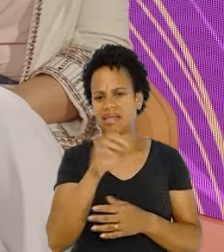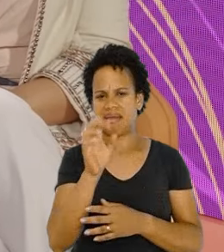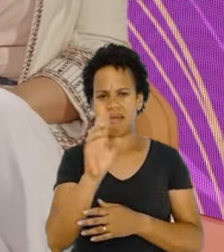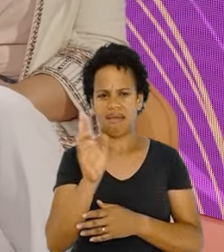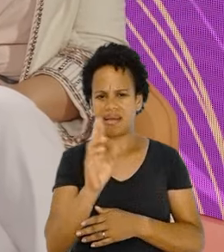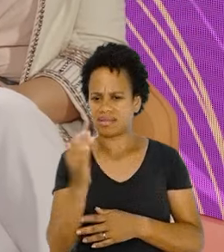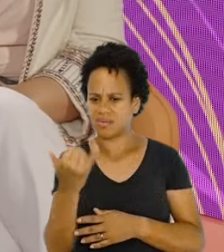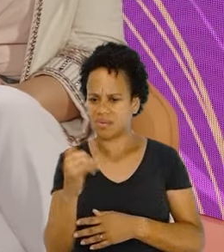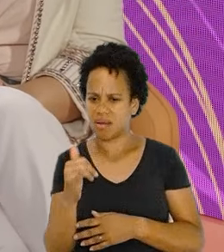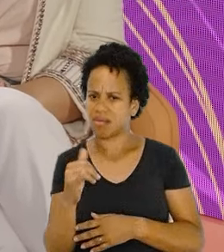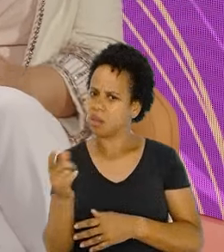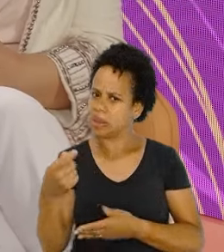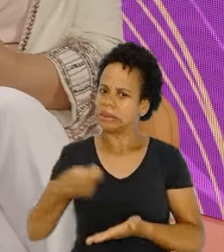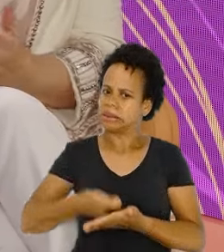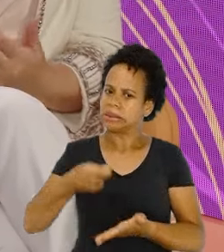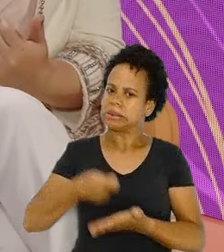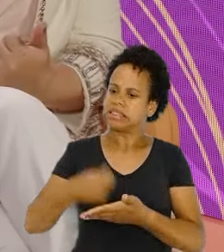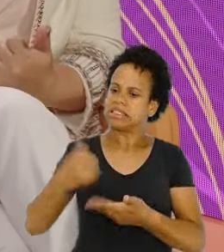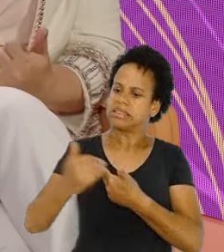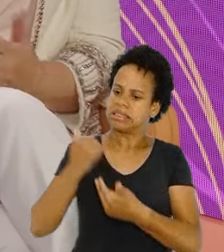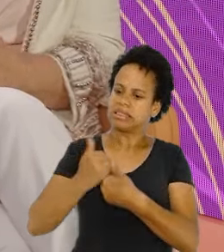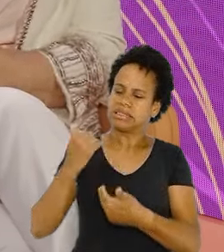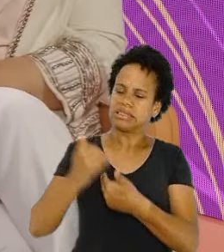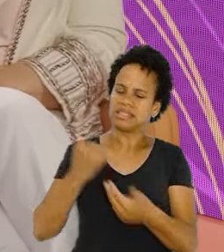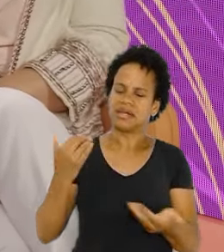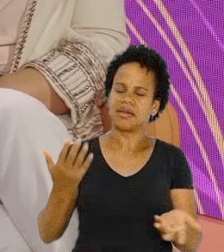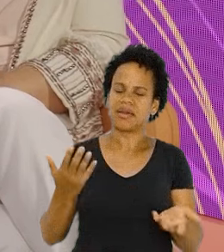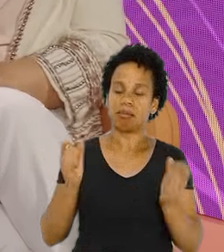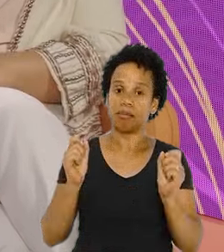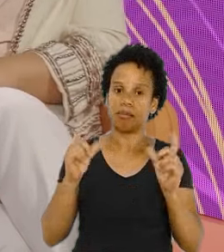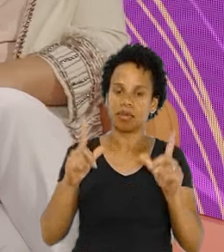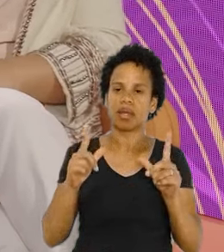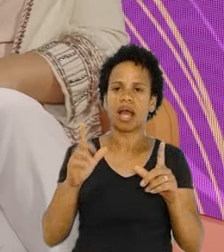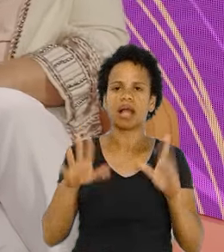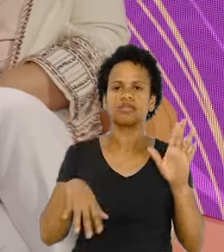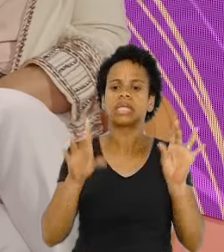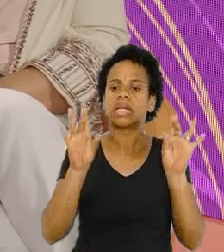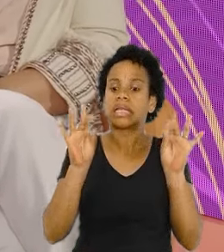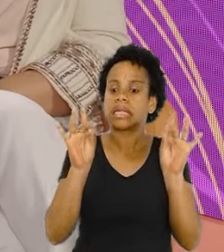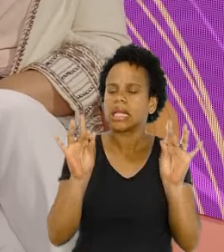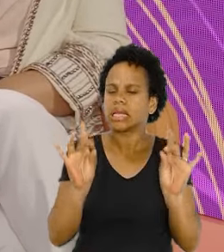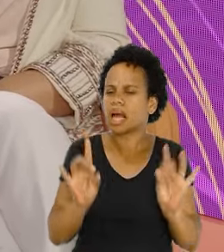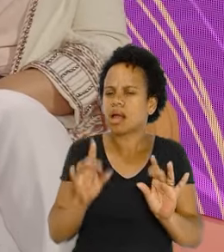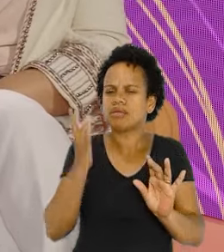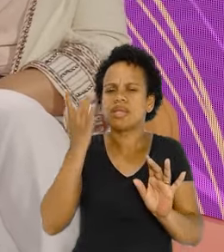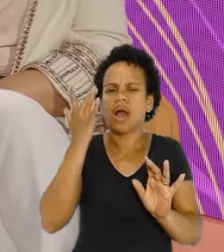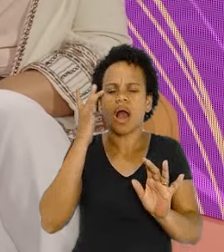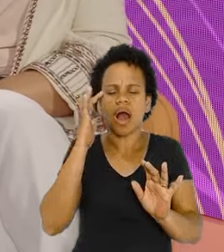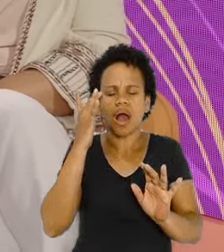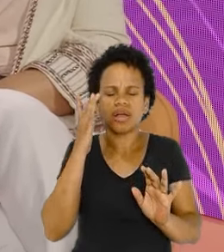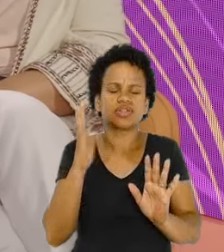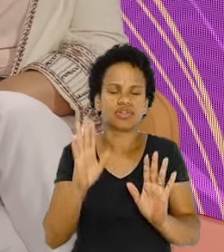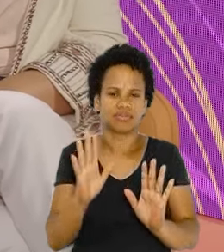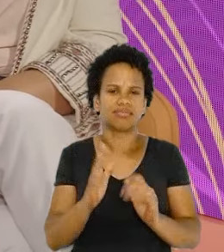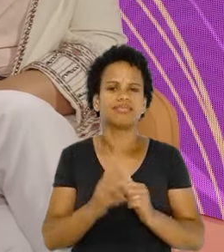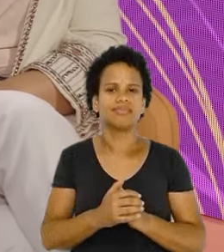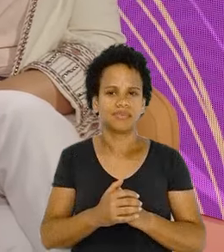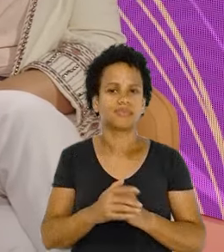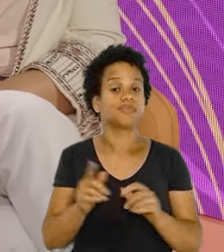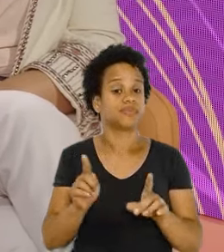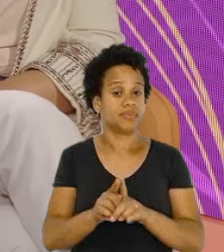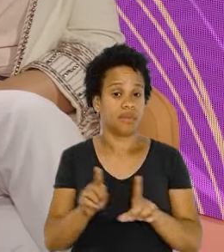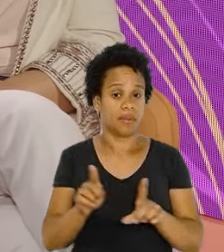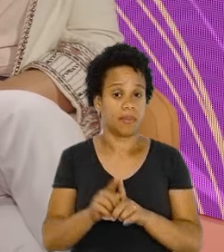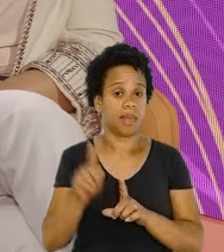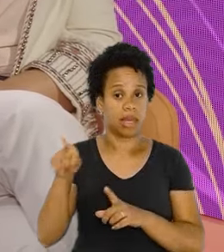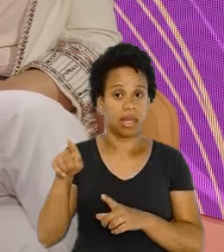me dando duras mesmo sabe tá muito Muitas vezes tá num detalhe que você acha que e pegando aqui o gancho até